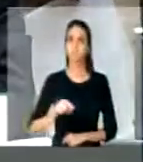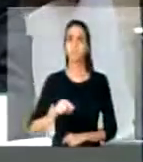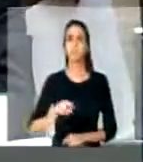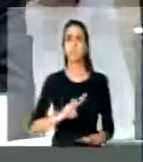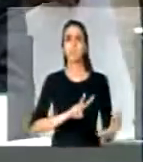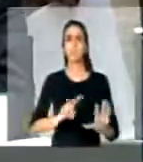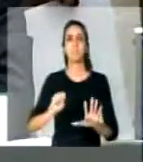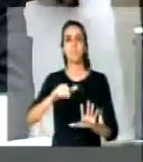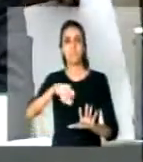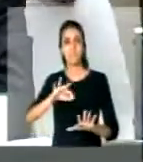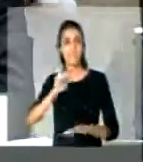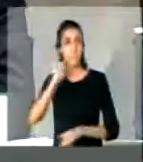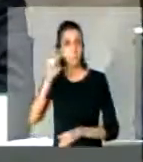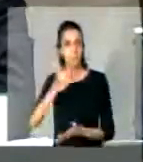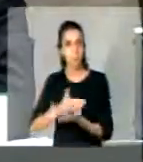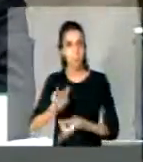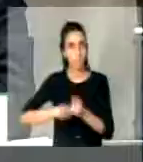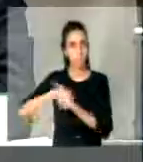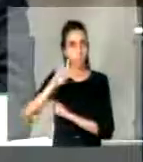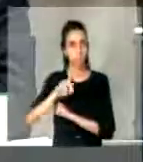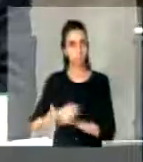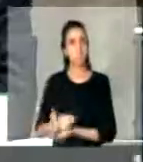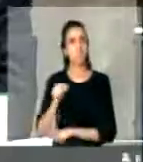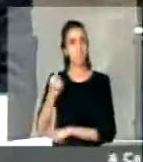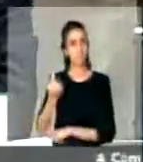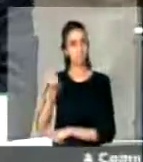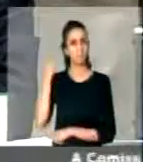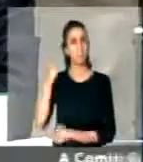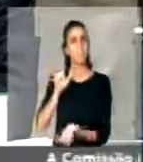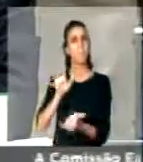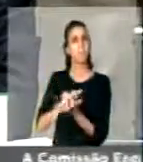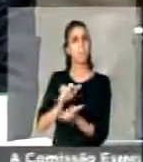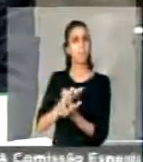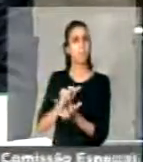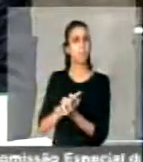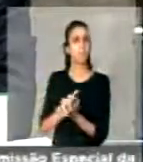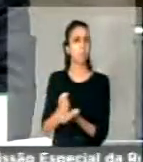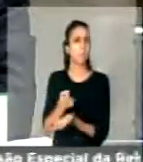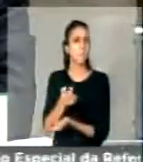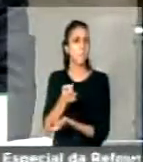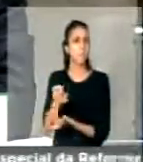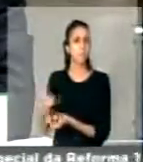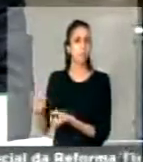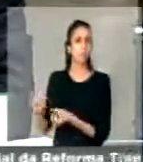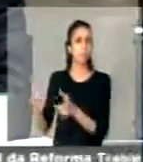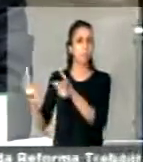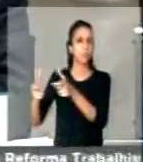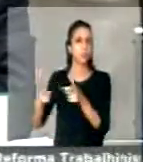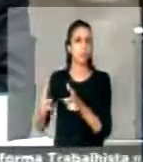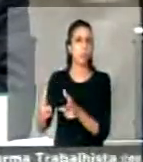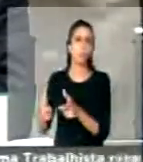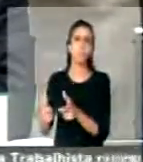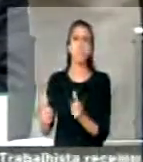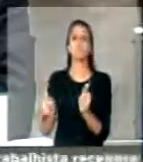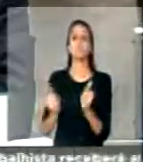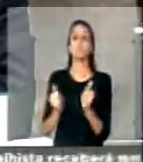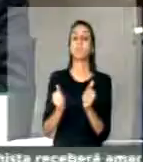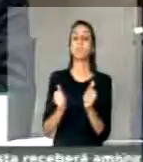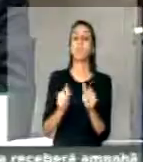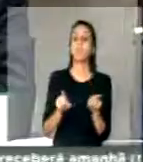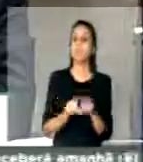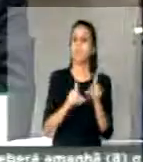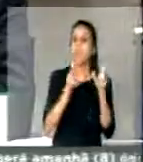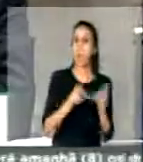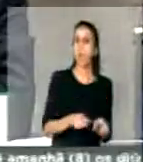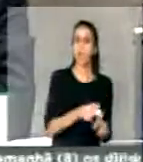Santa, em abril. Naquela época, Pernambuco era das poucas províncias, junto com a do Rio de Janeiro e a